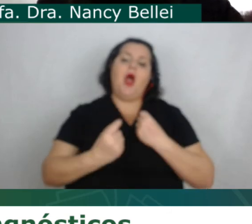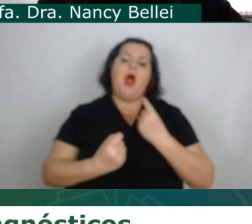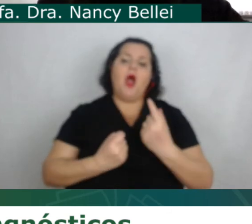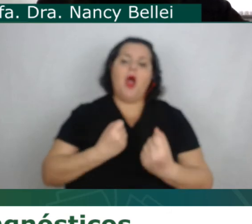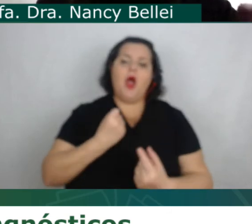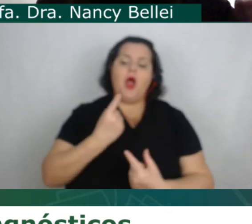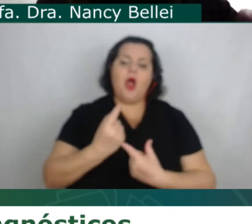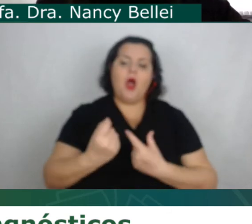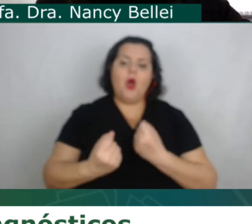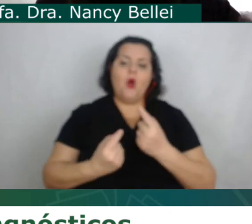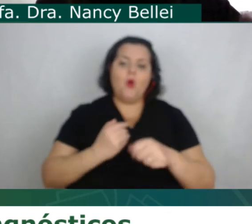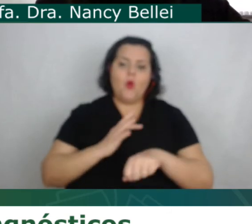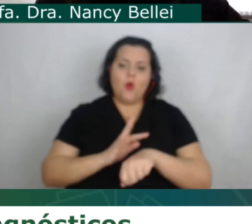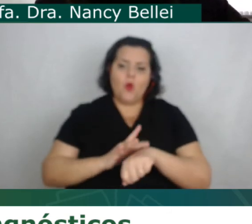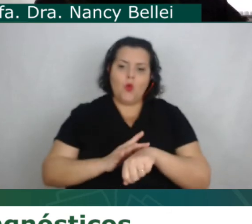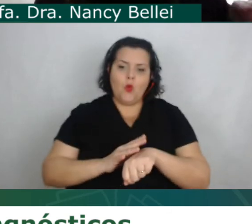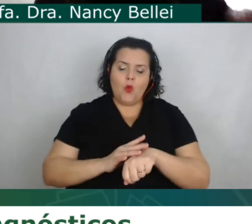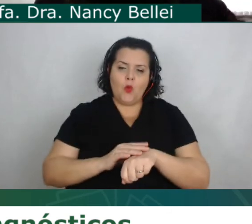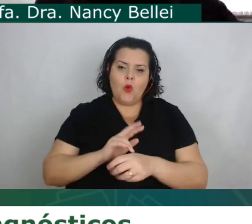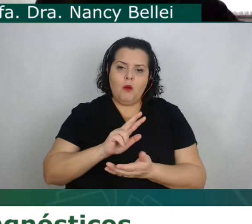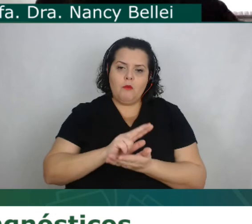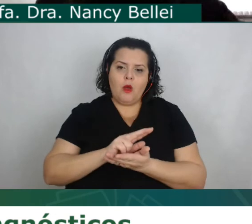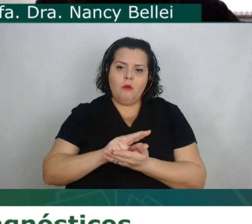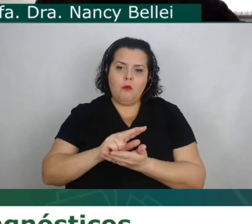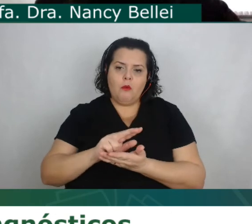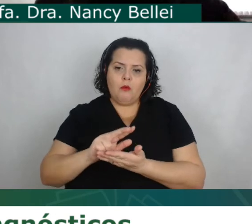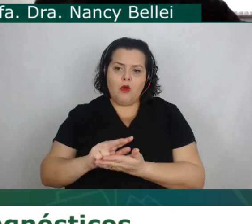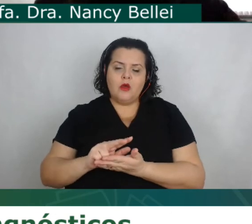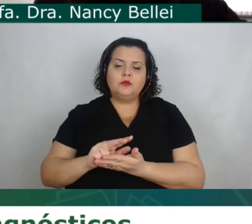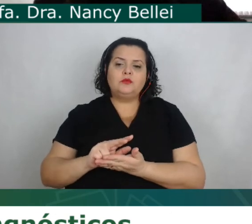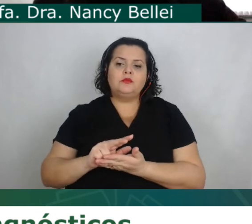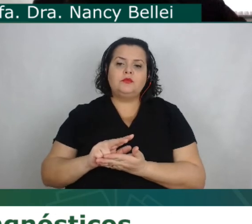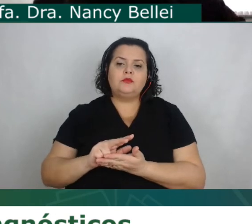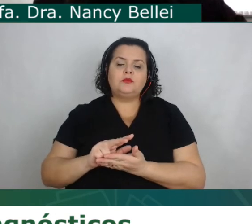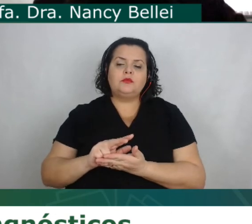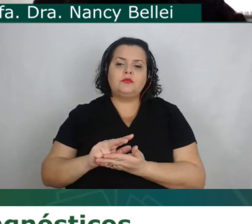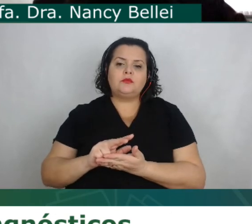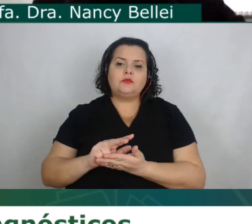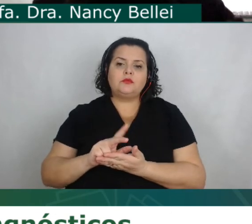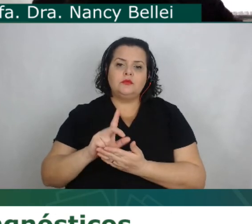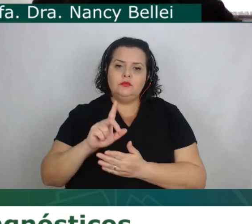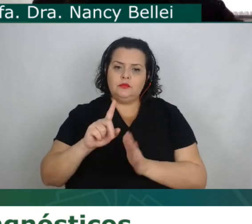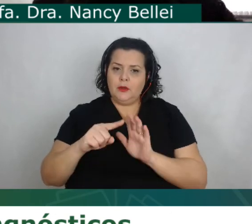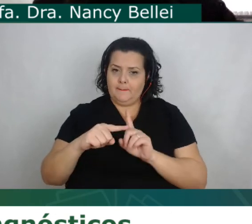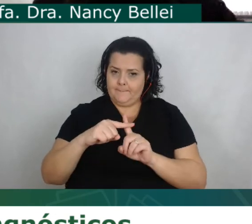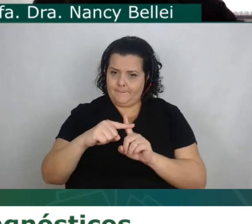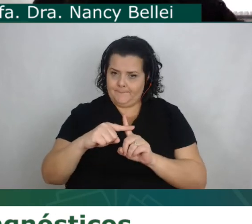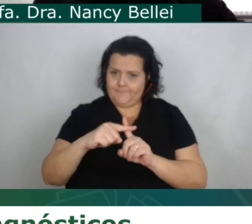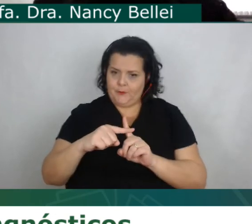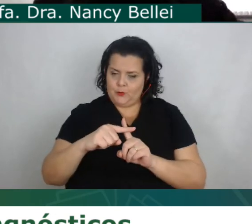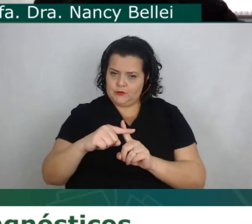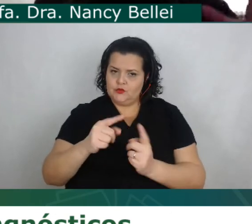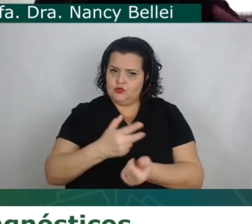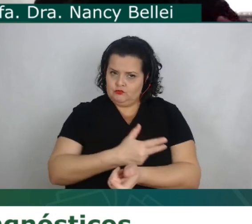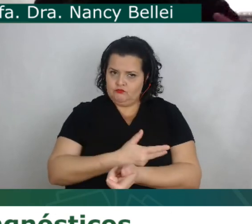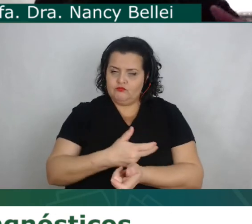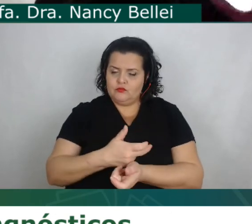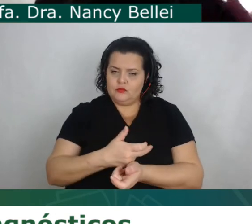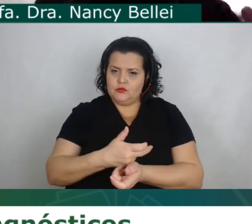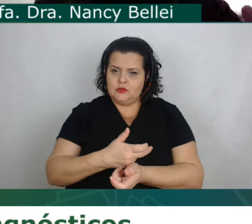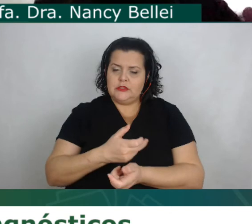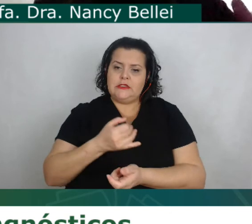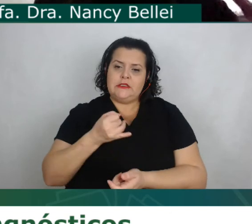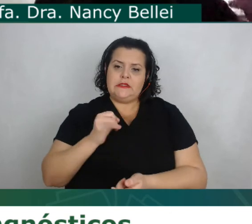hospitalizados, porque a sorologia é precocemente positiva, então se tiver alguma questão que a gente